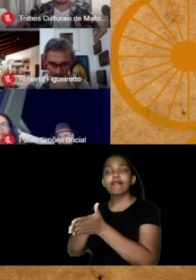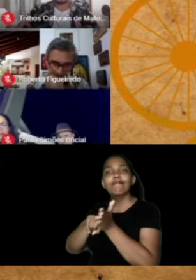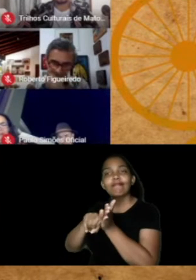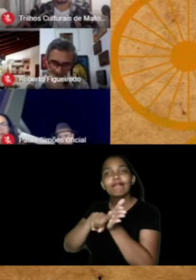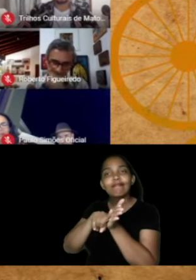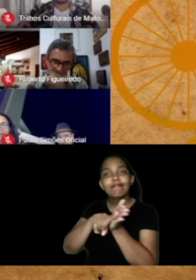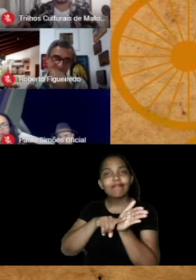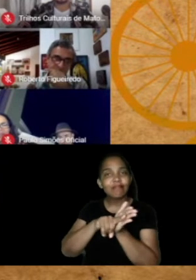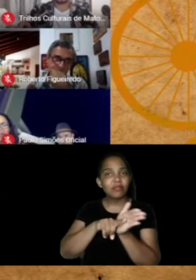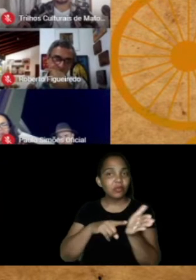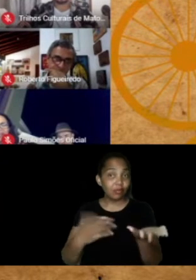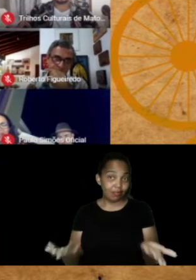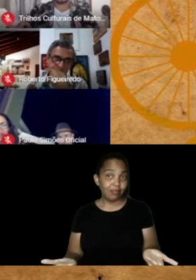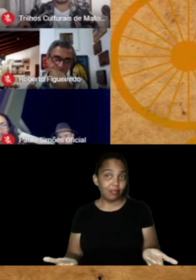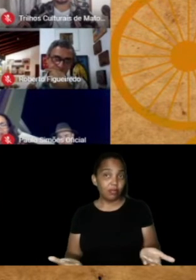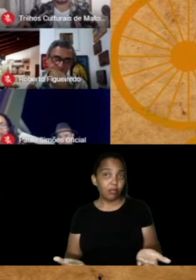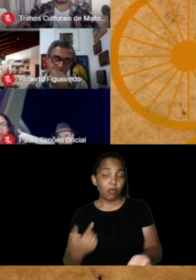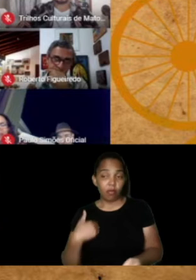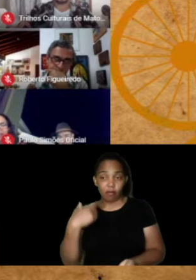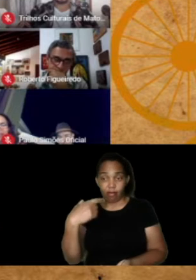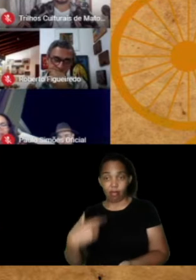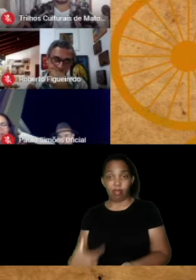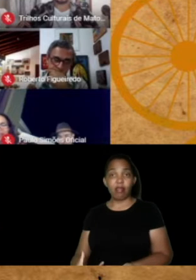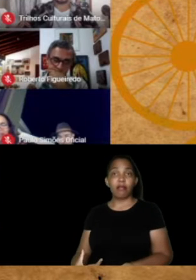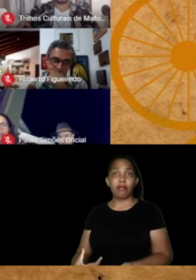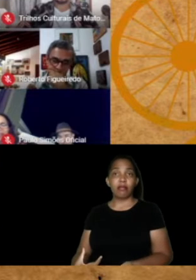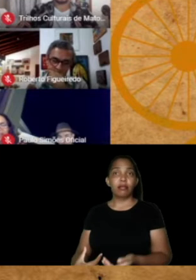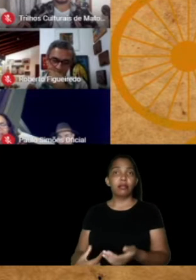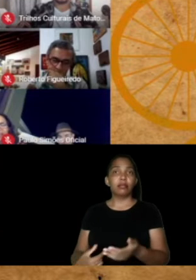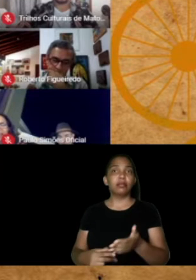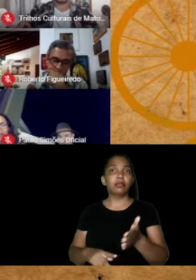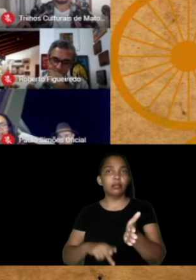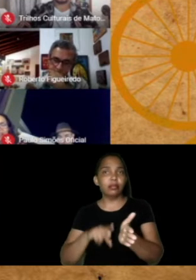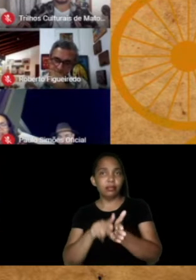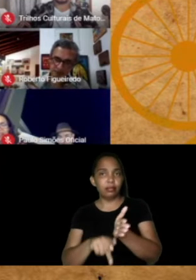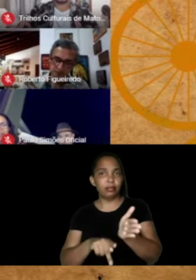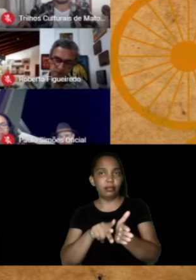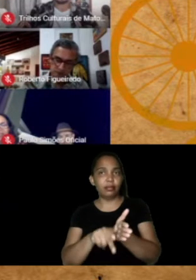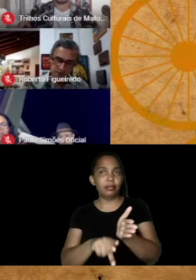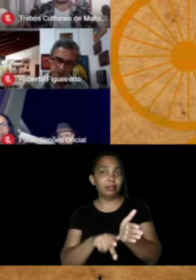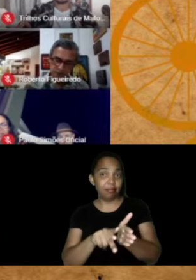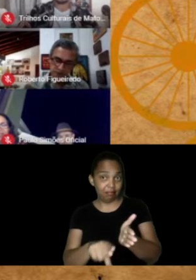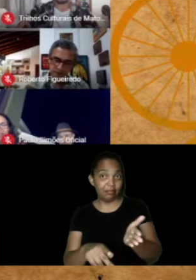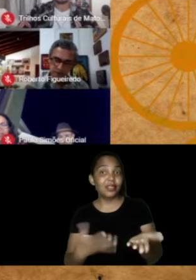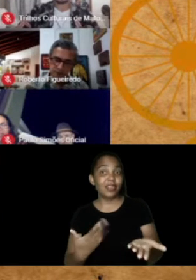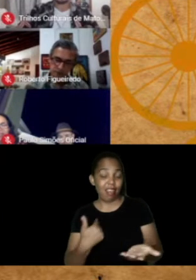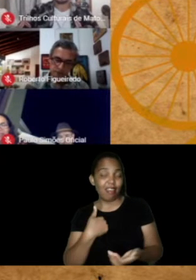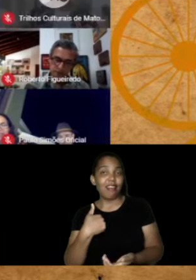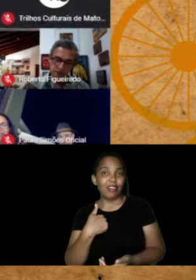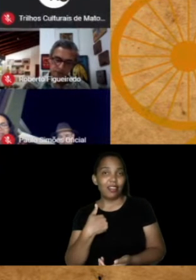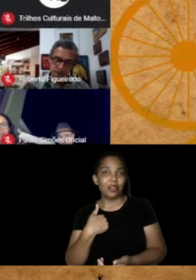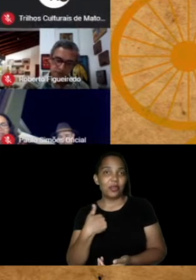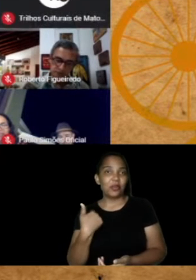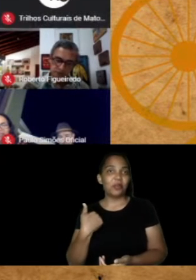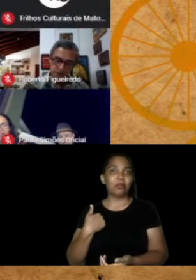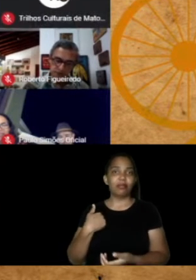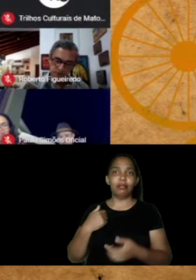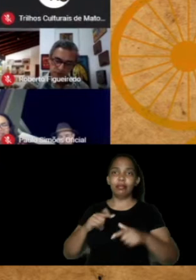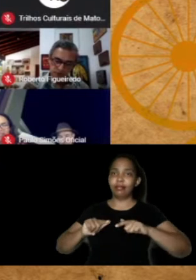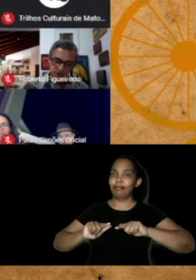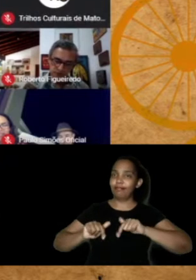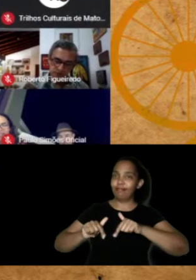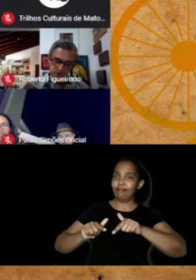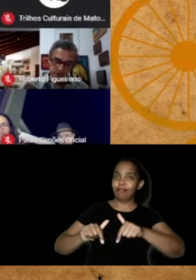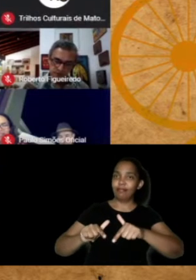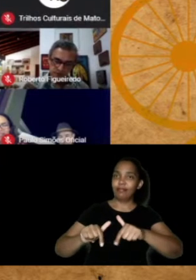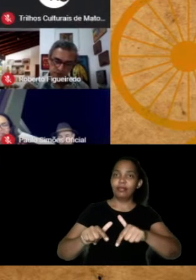ferroviária. Sou ferroviária na alma. Sou ferroviária de Bauru, por ter nascido